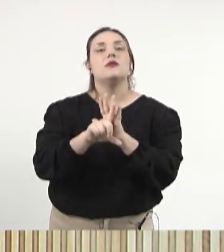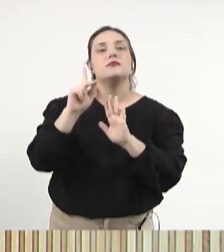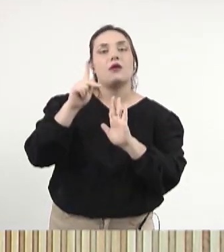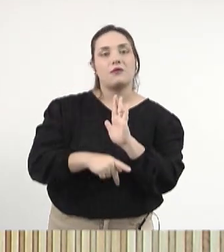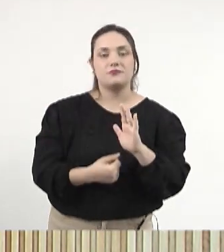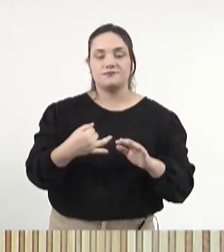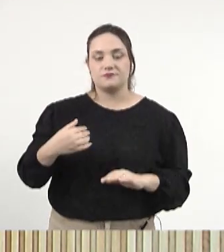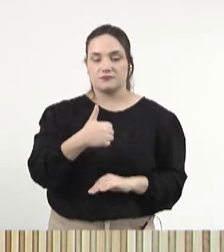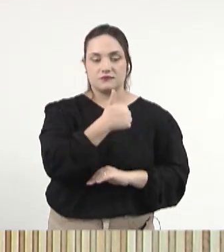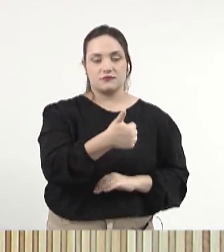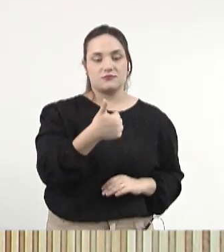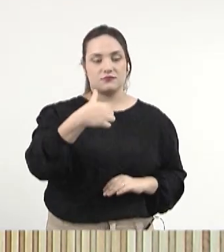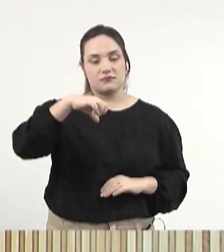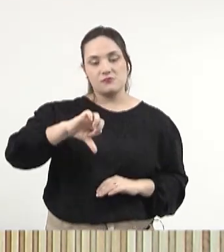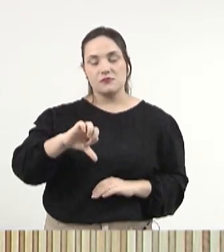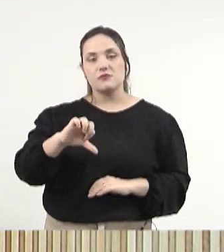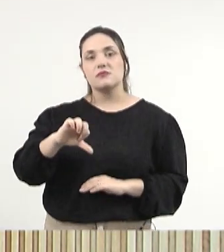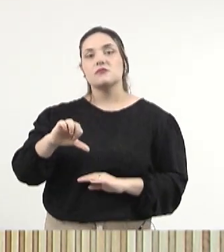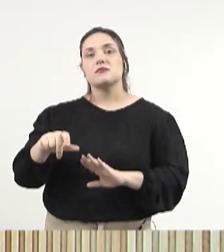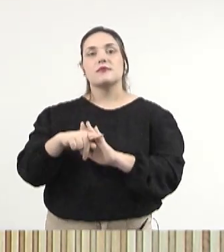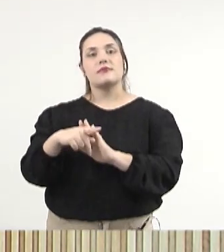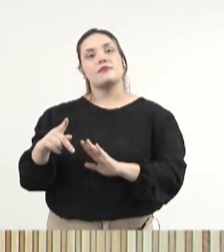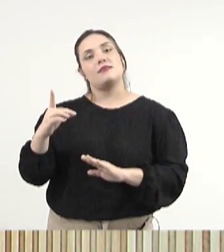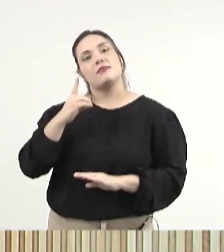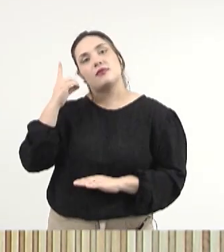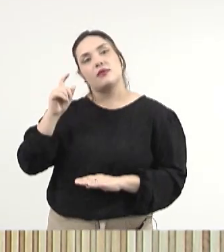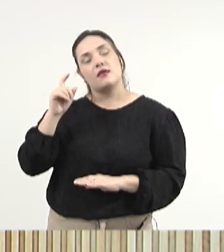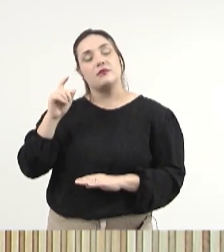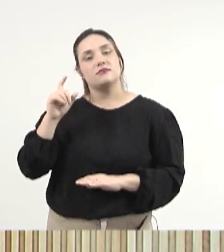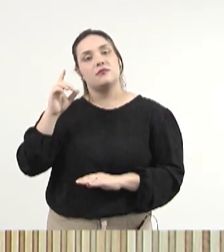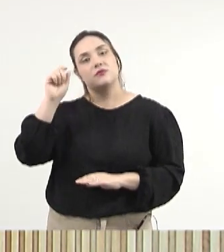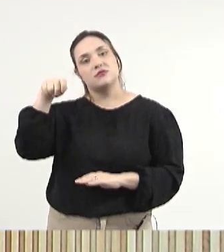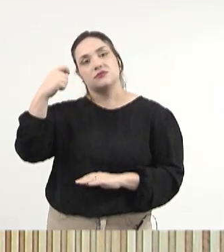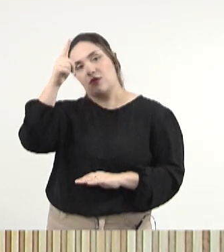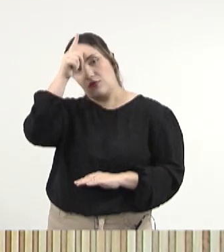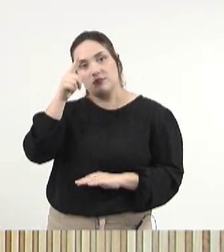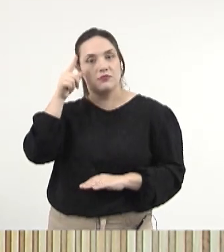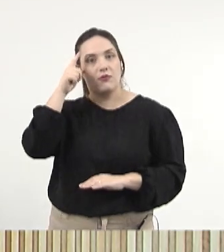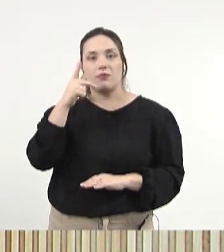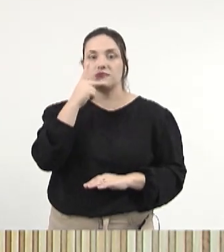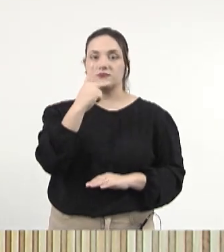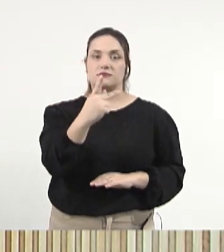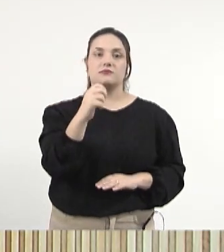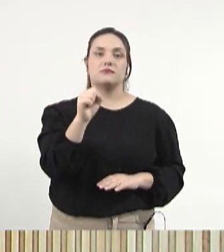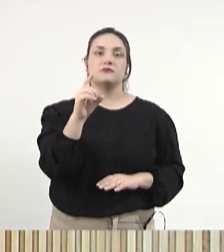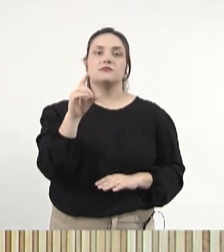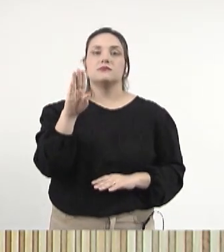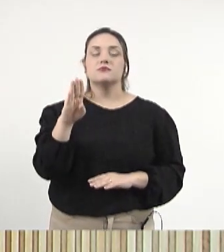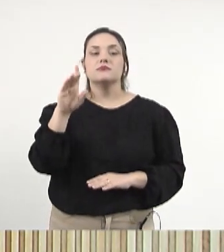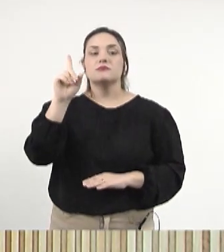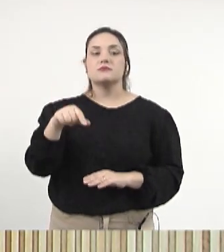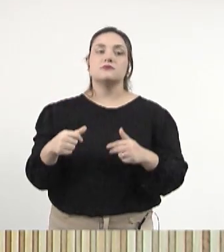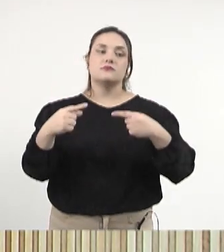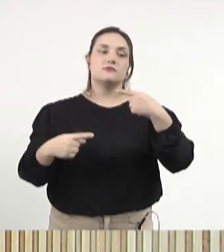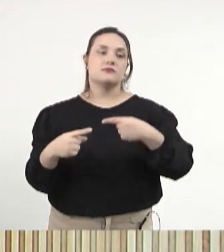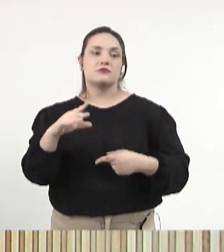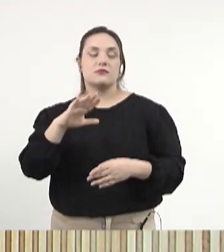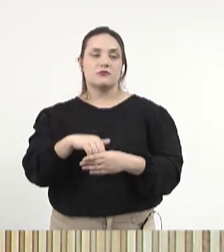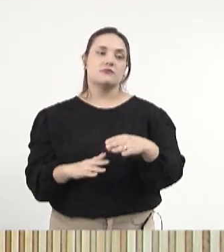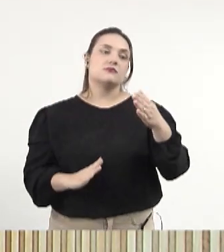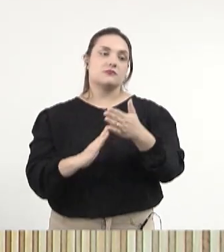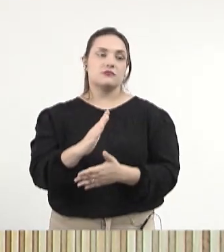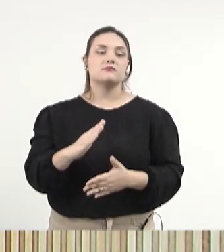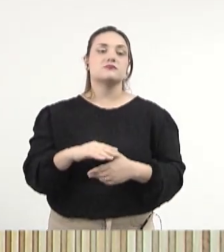número 119. A autora é a deputada Lia Nogueira, do PSDB, matéria discutida, votada e aprovada em